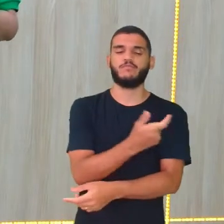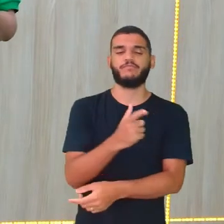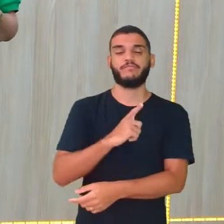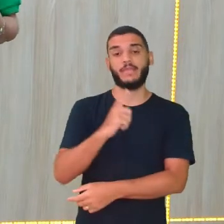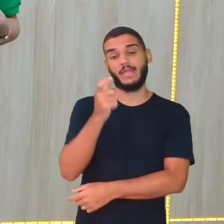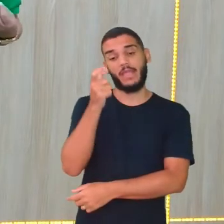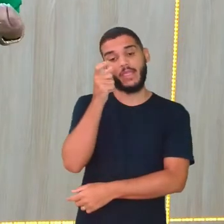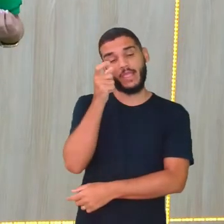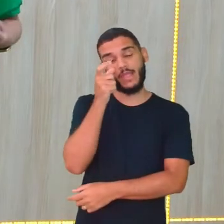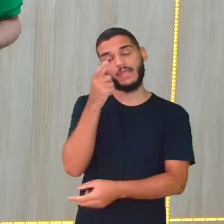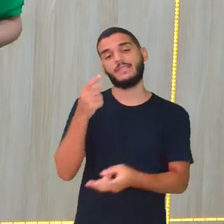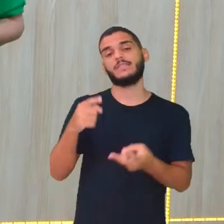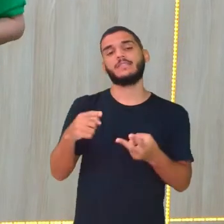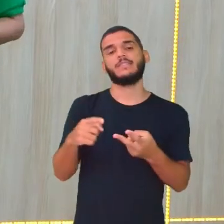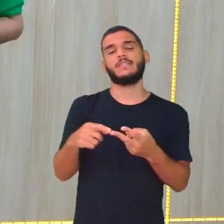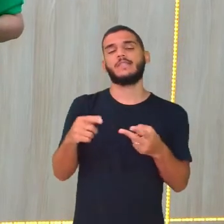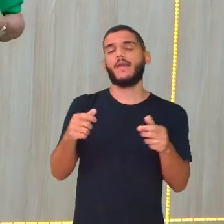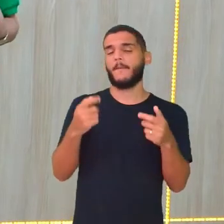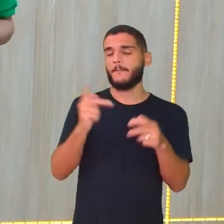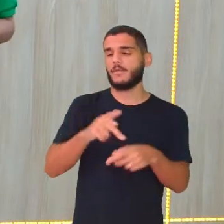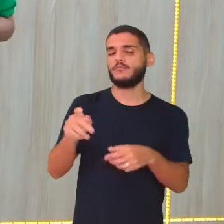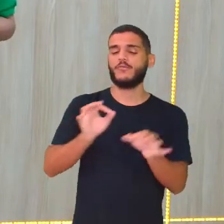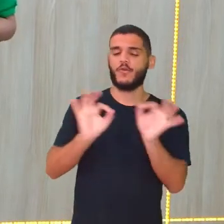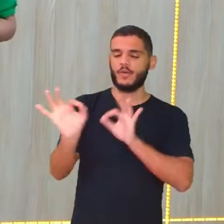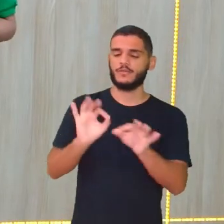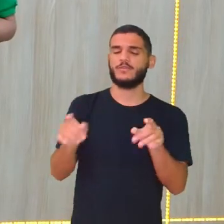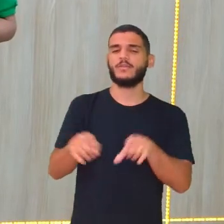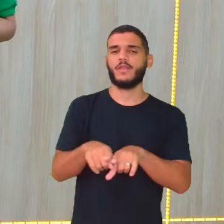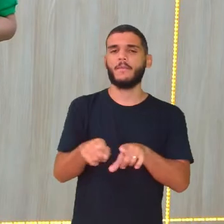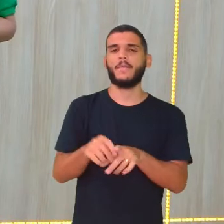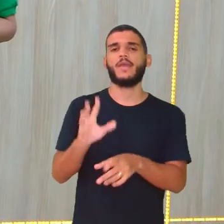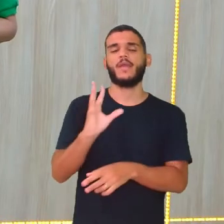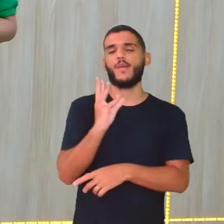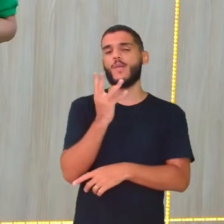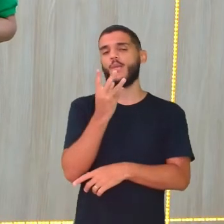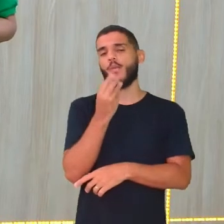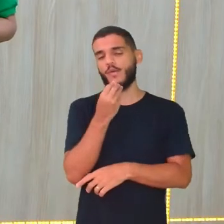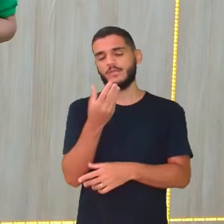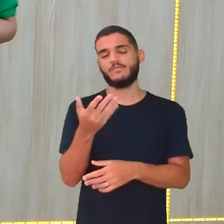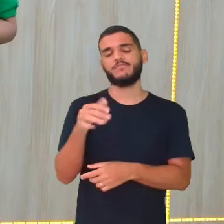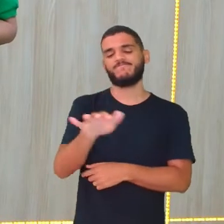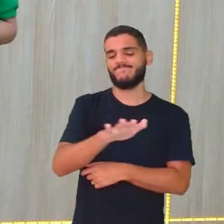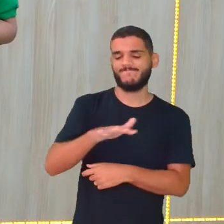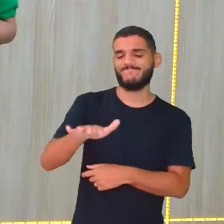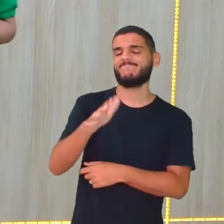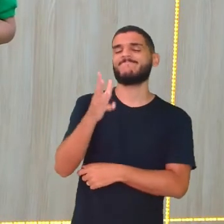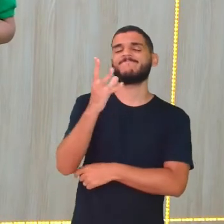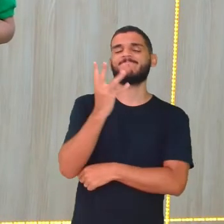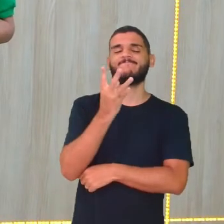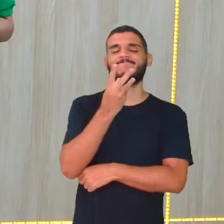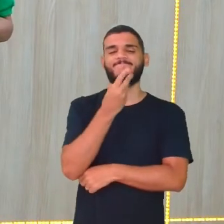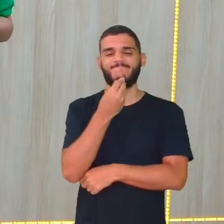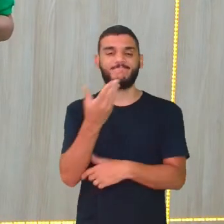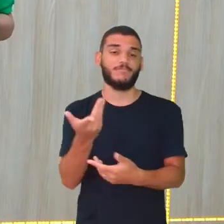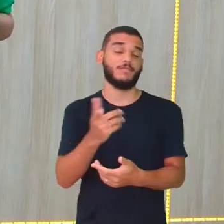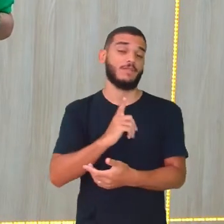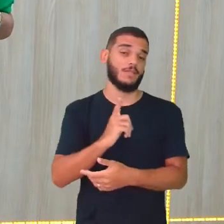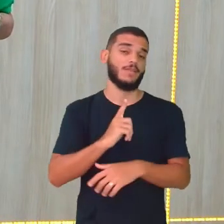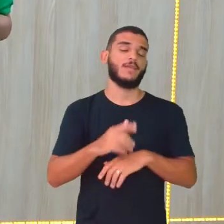do que o professor preparou para ele, dos seus conhecimentos, qual é a área de interesse desses conhecimentos.